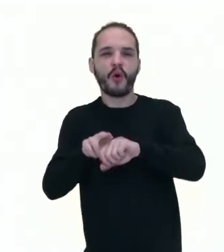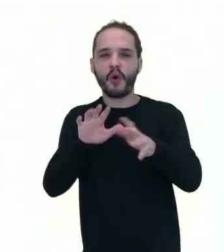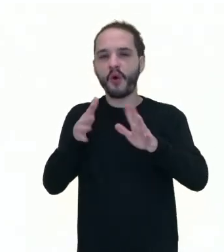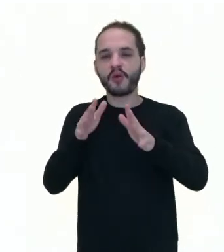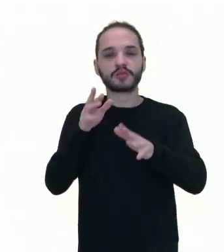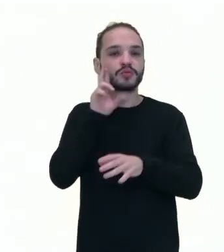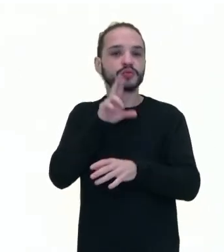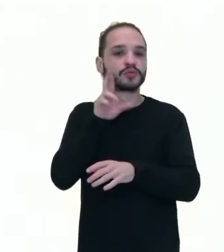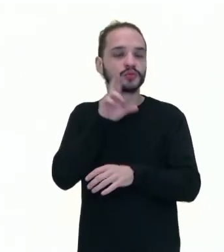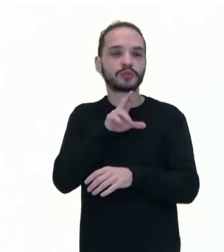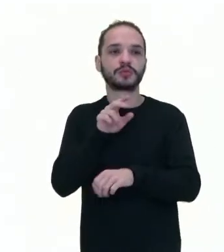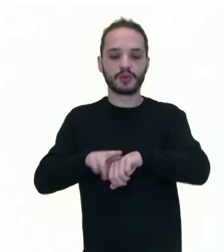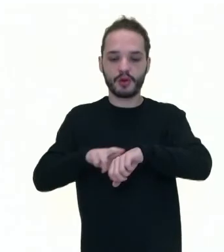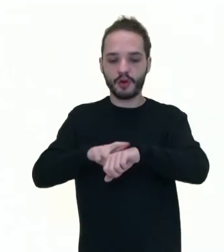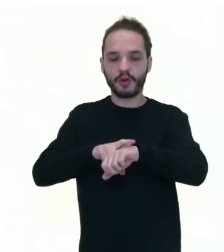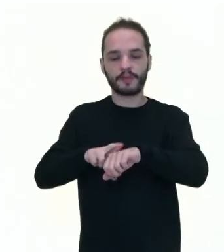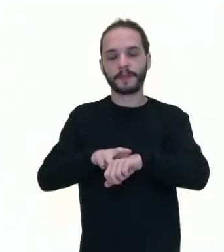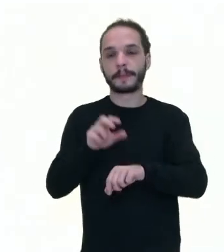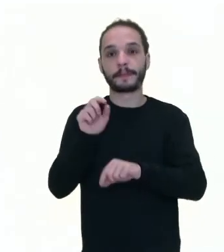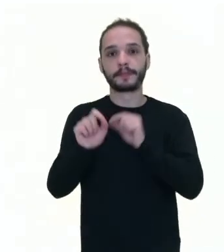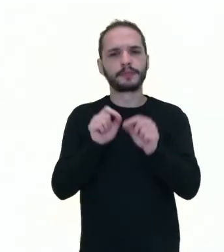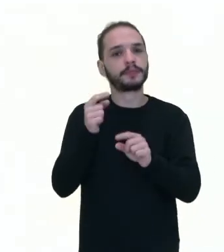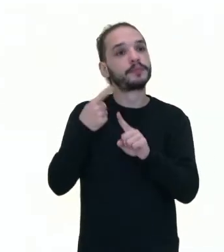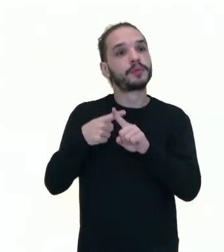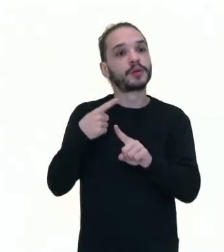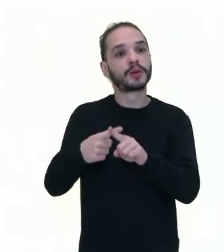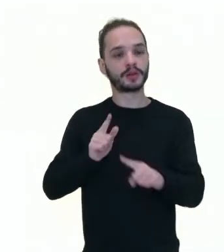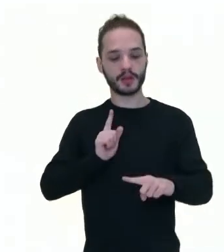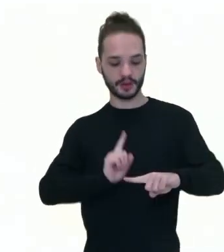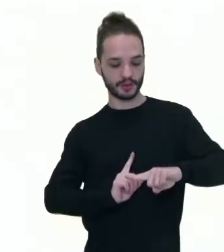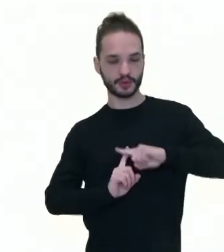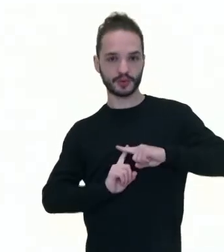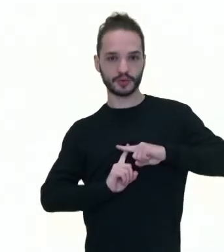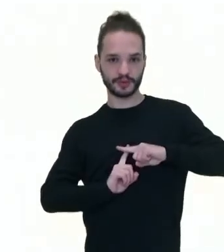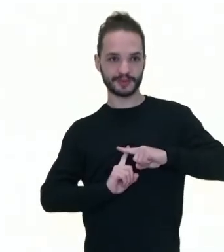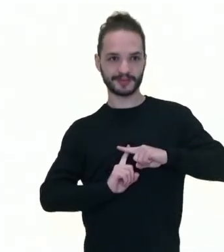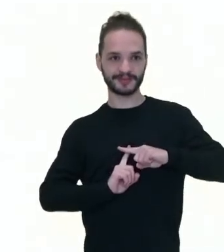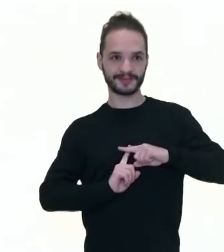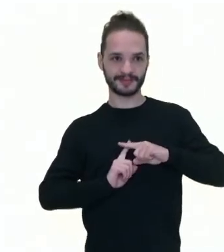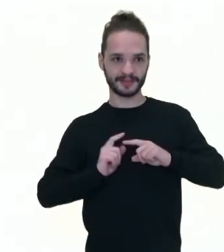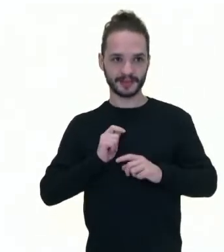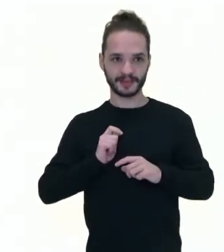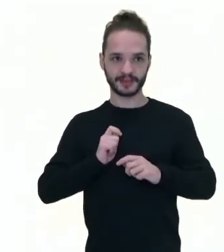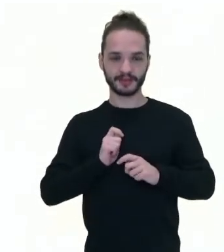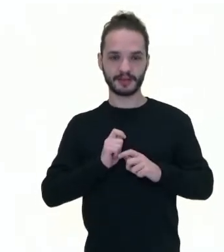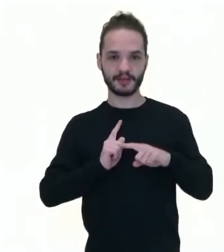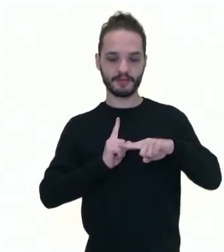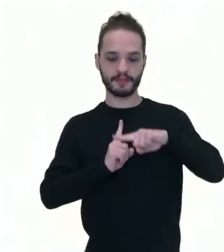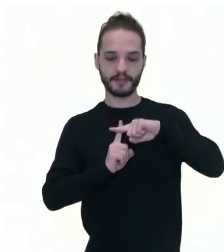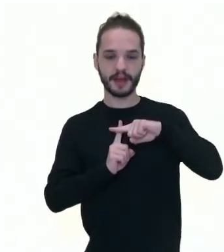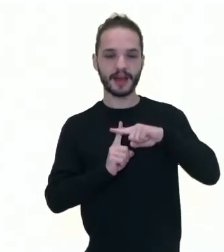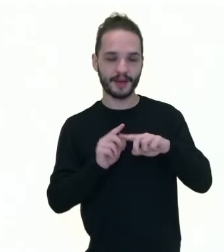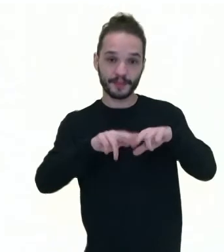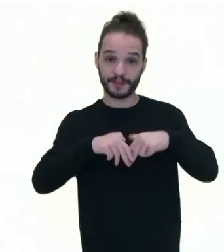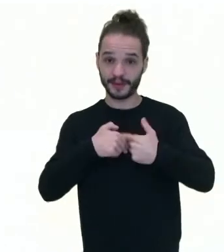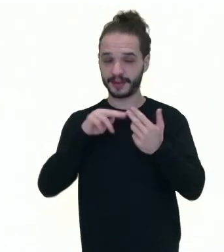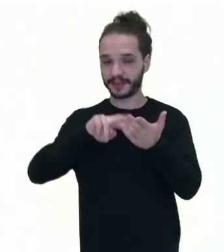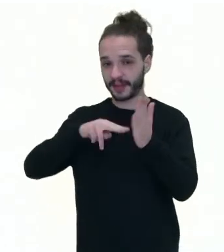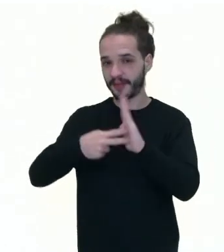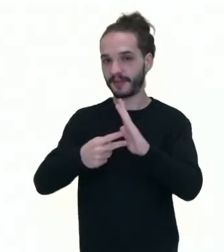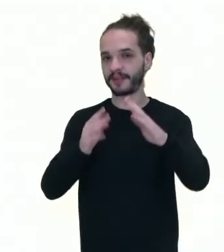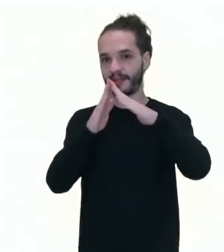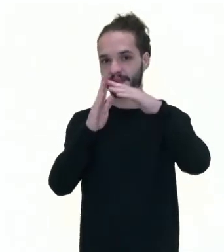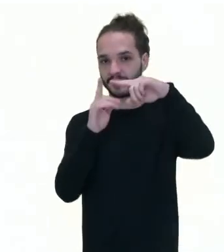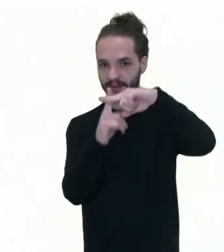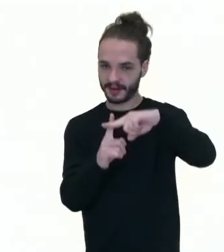né? Por que eu sei que é o clero? Porque ele tem uma cruz no peito, ele está segurando uma cruz no peito, né? Então ele simboliza ali